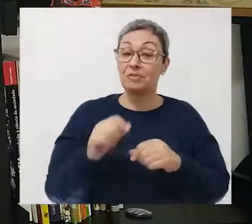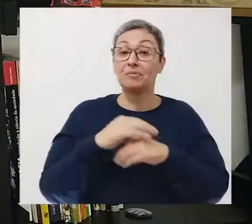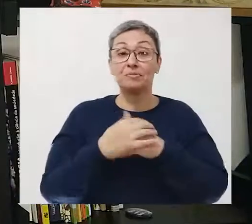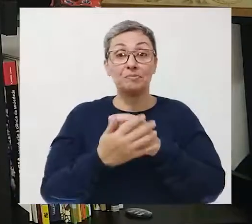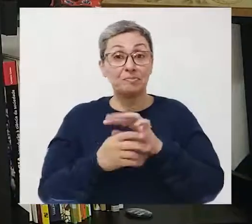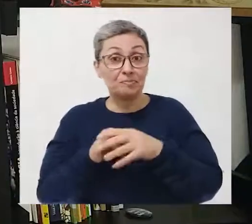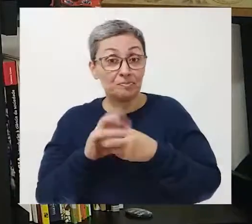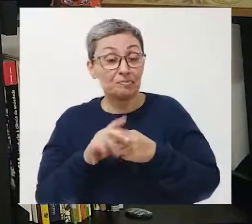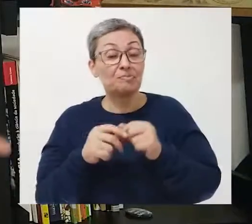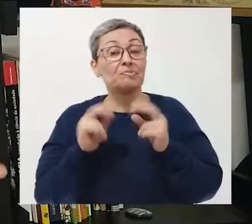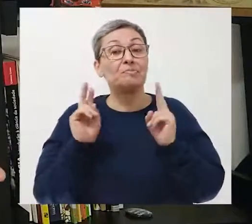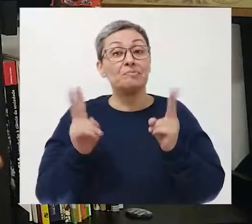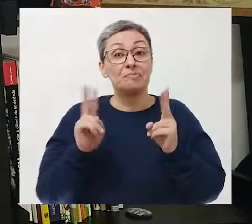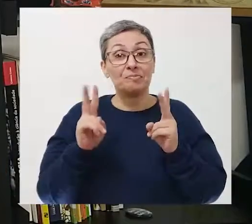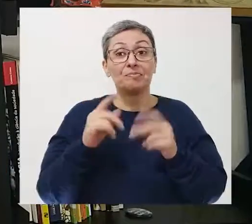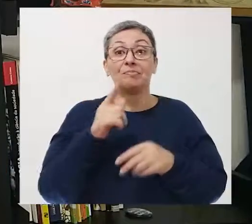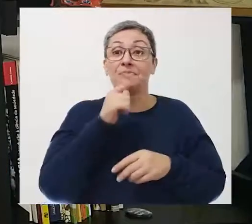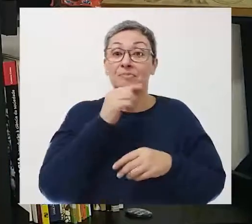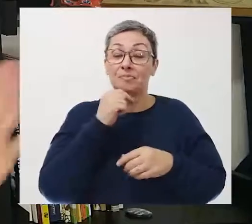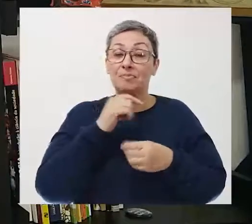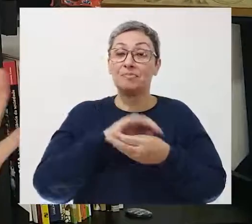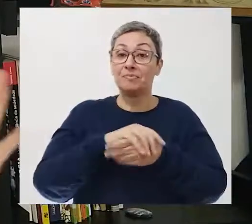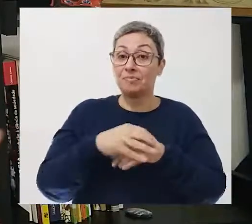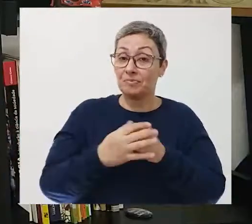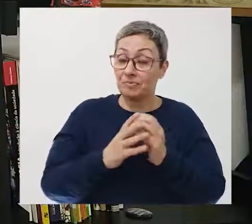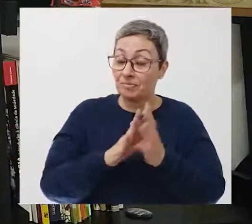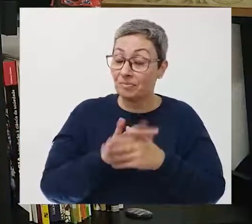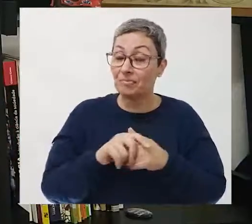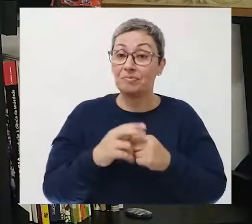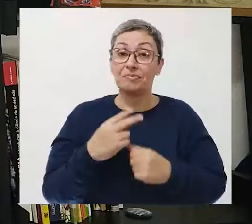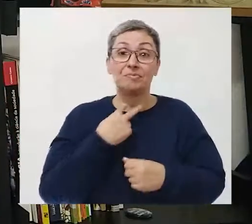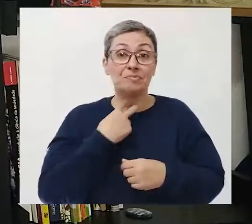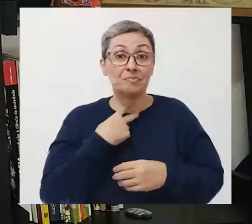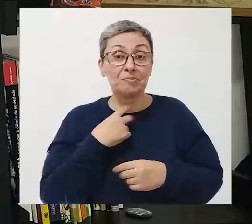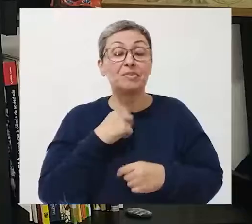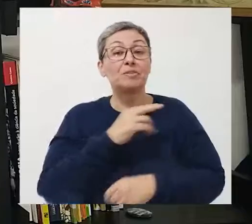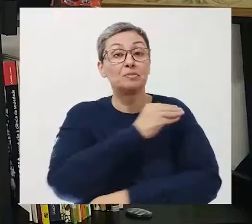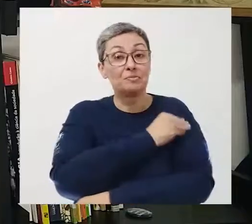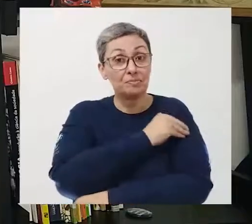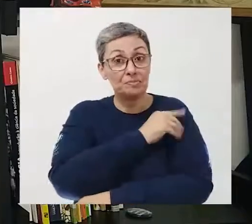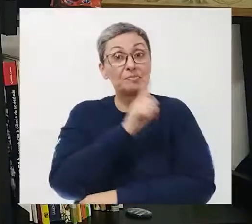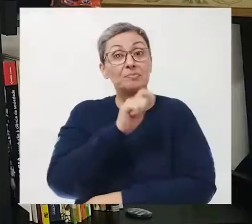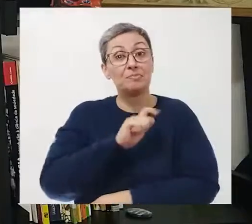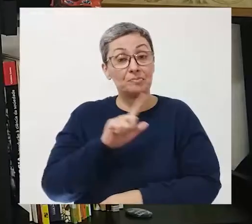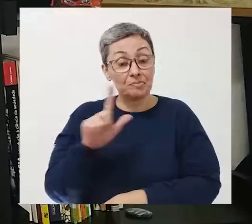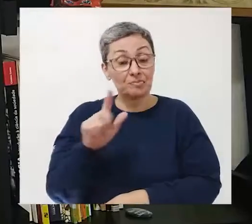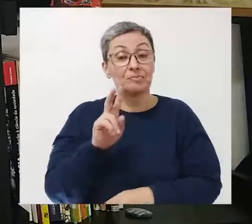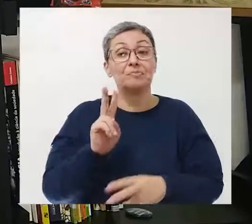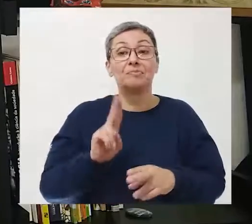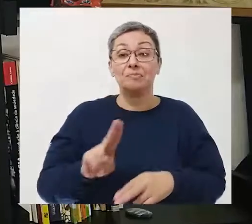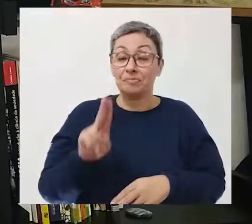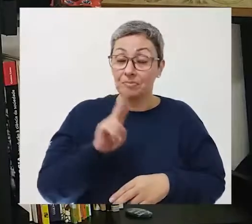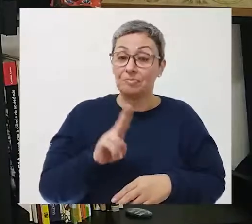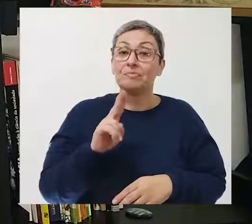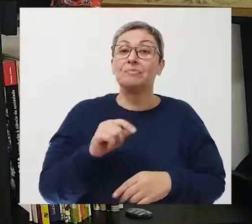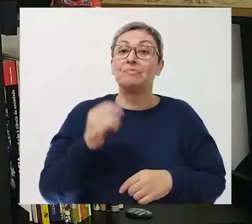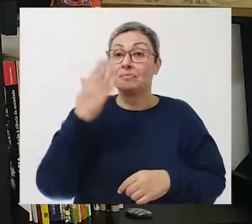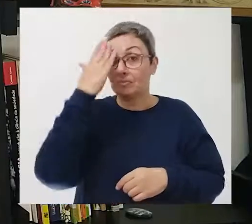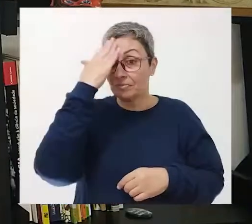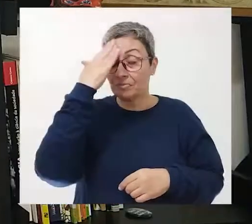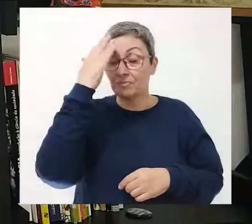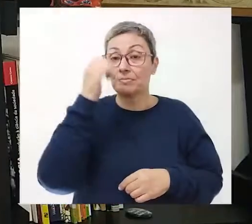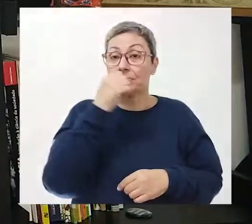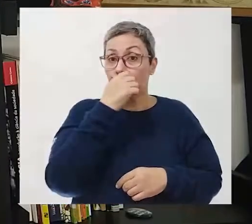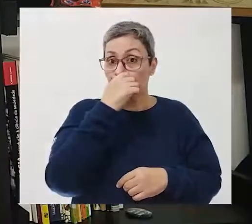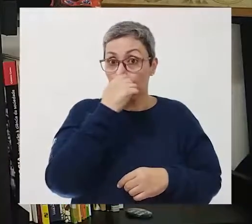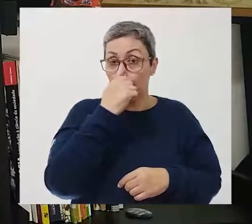mãos constantemente com água e sabão, e quando não for possível lavar as mãos, usar o álcool gel, né, que a gente já sabe.